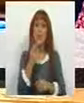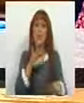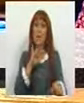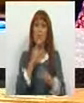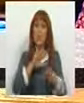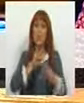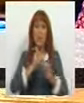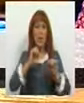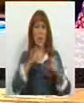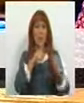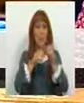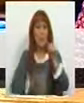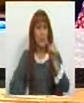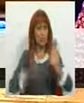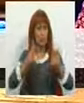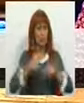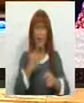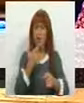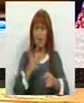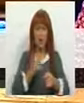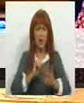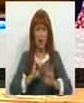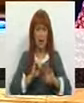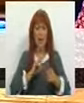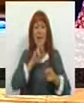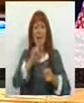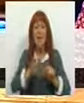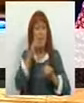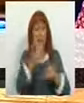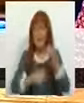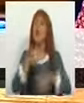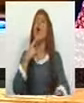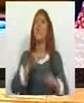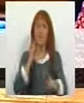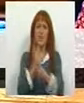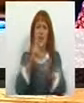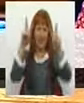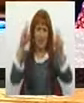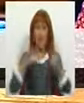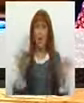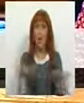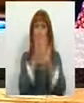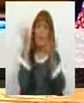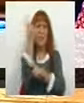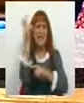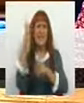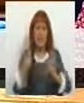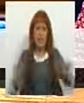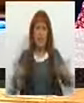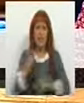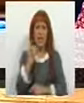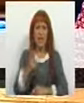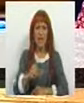questões colocadas logo na primeira intervenção. Já tinha feito a minha resposta na primeira ronda, mas volto a esse tema com todo o prazer para ver se fica esclarecida de uma vez por todas.